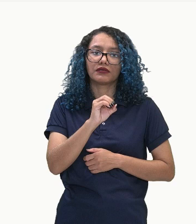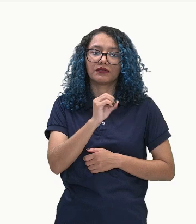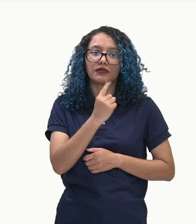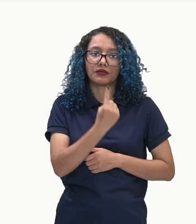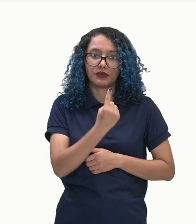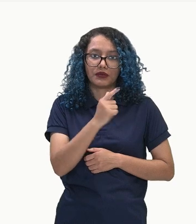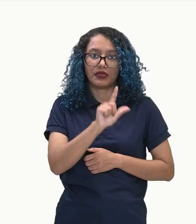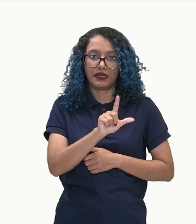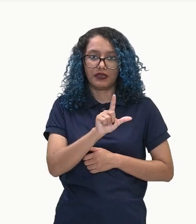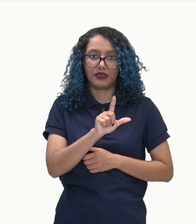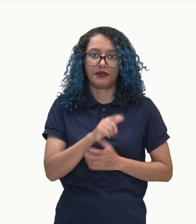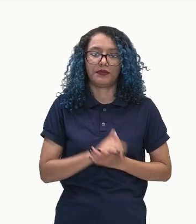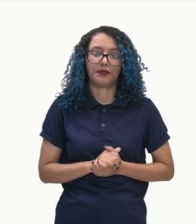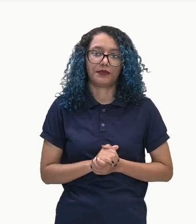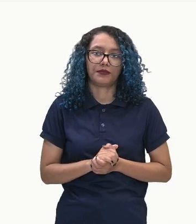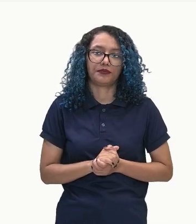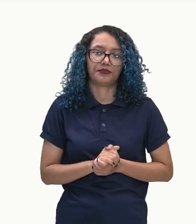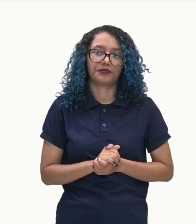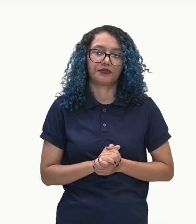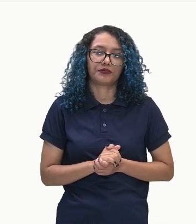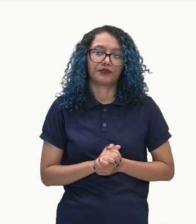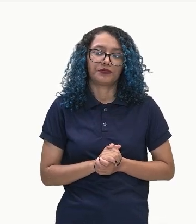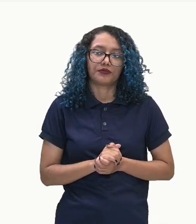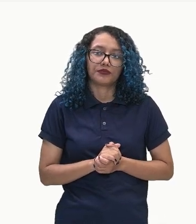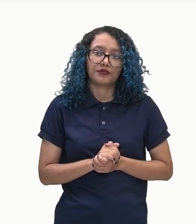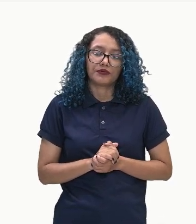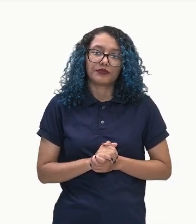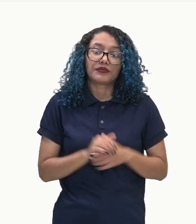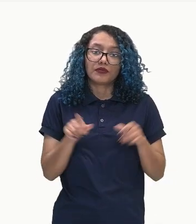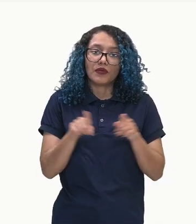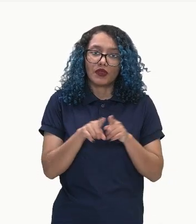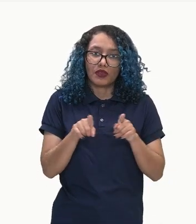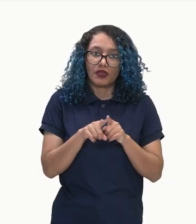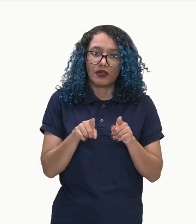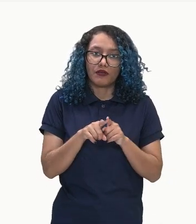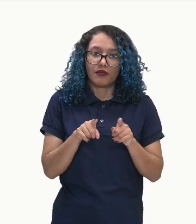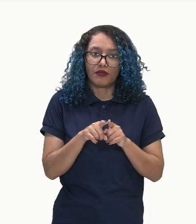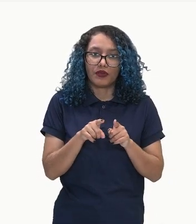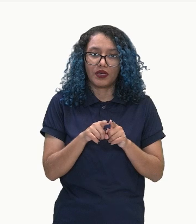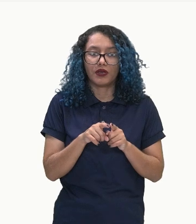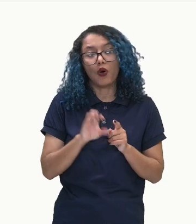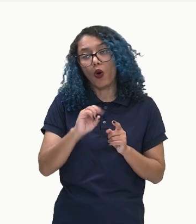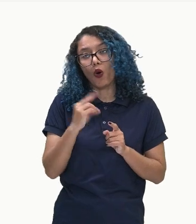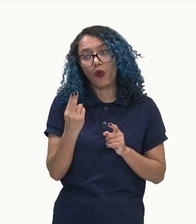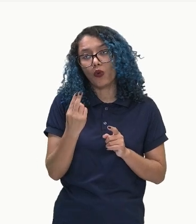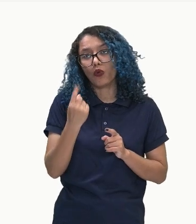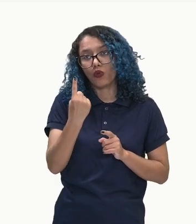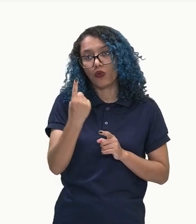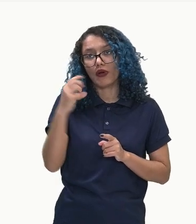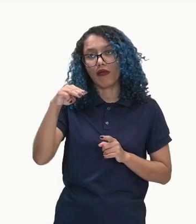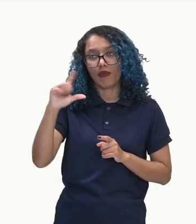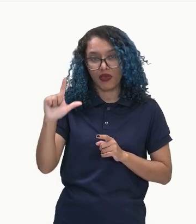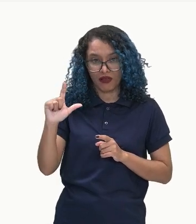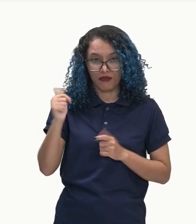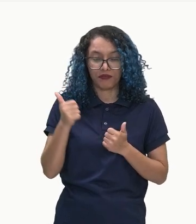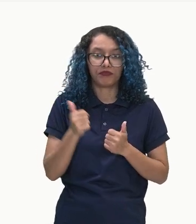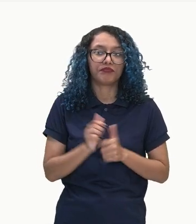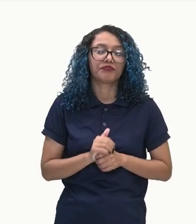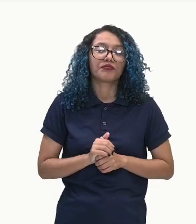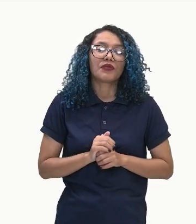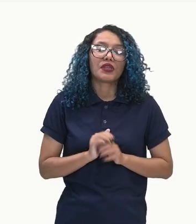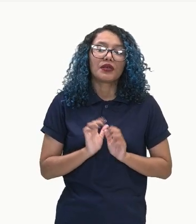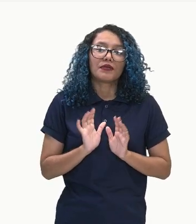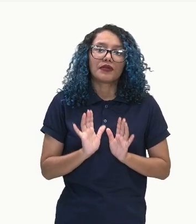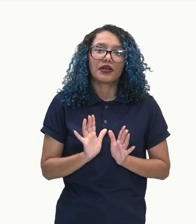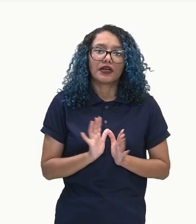0,001 litro. Ou simplesmente nós podemos dizer 1 ml, tá bom? Mas a nossa questão